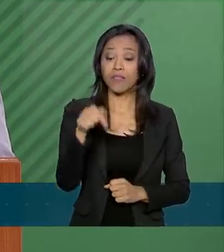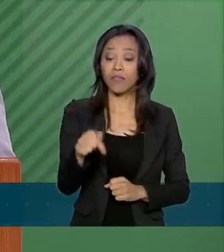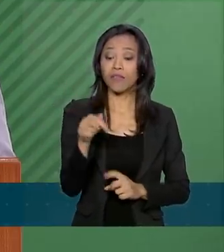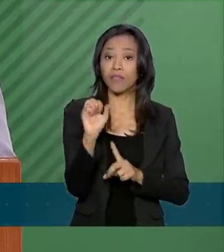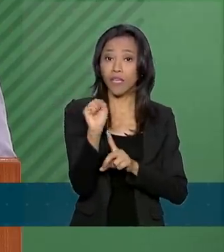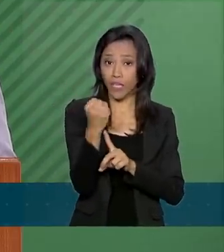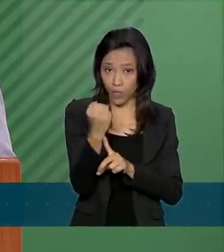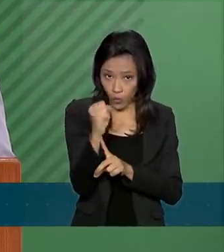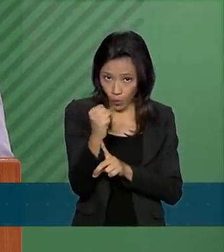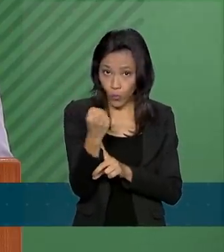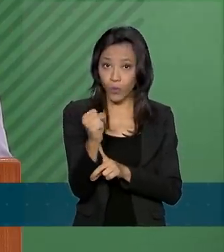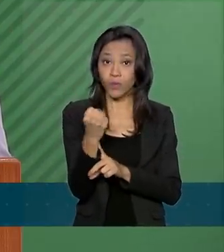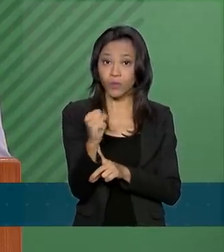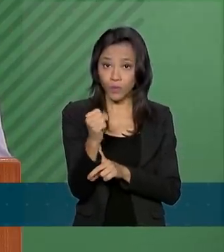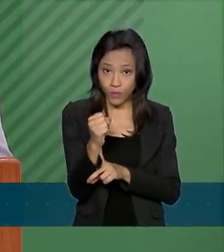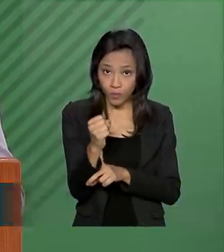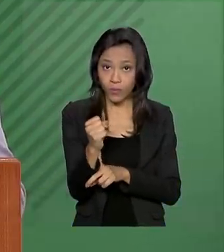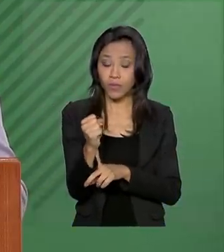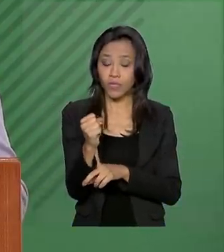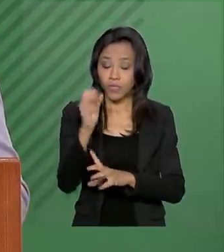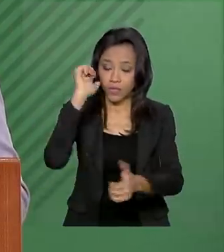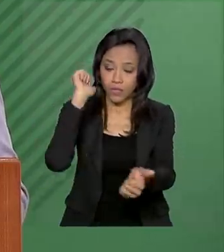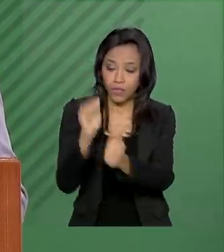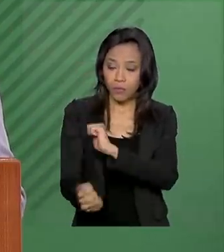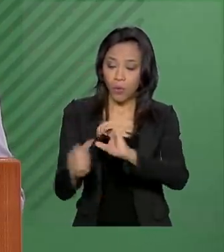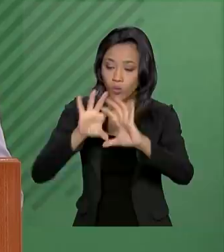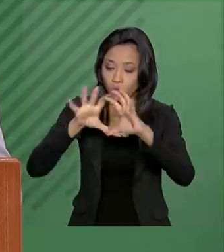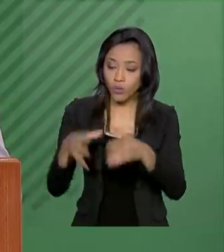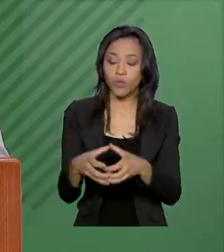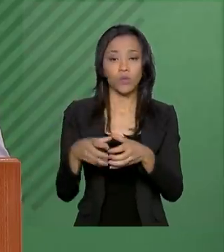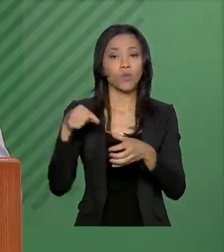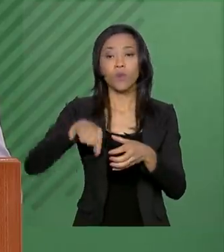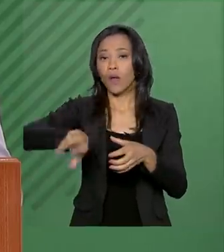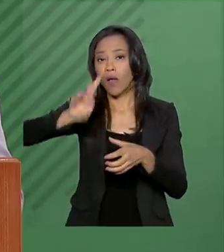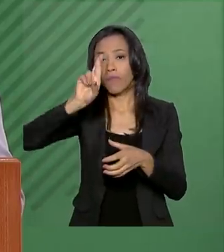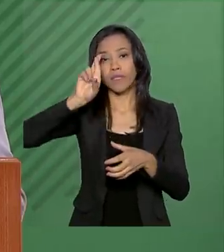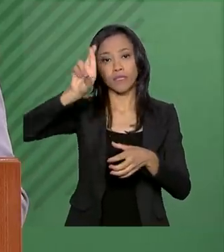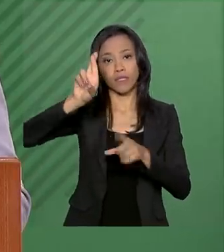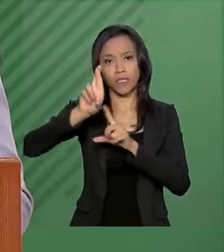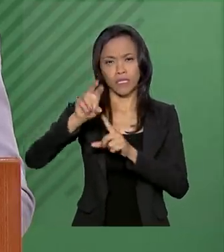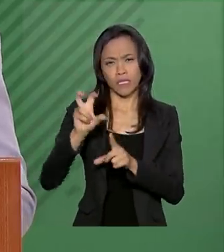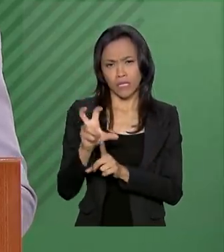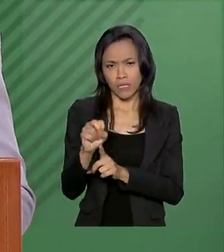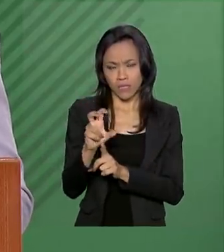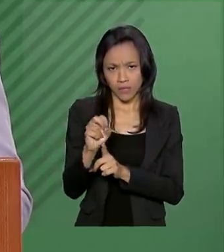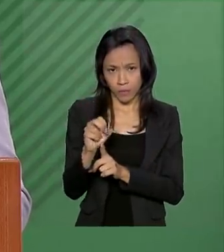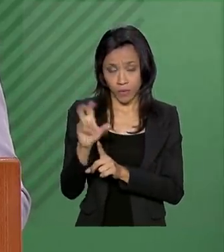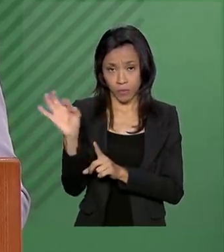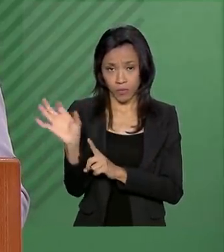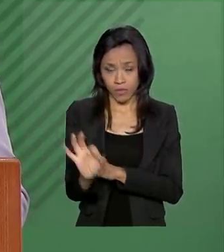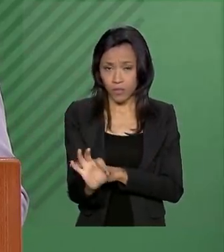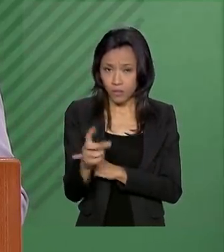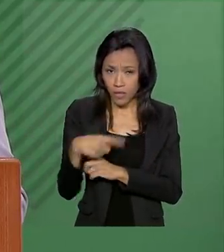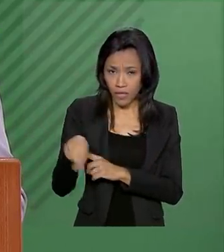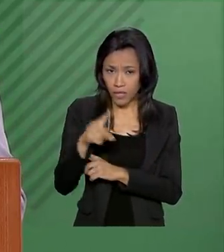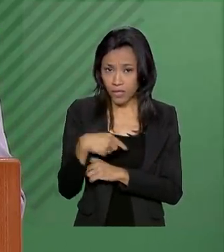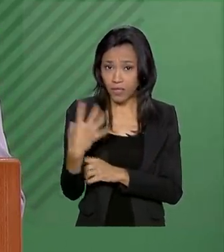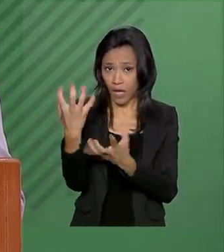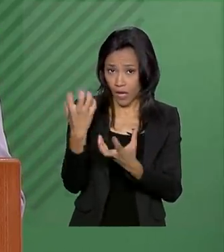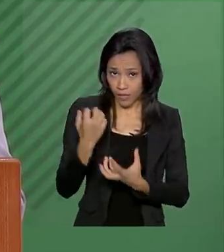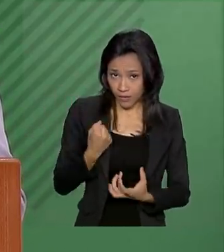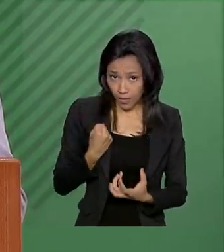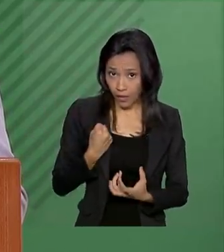atletas participantes, representando cerca de 50%, recebem Bolsa